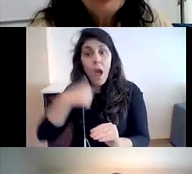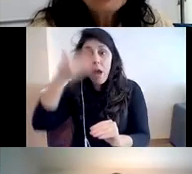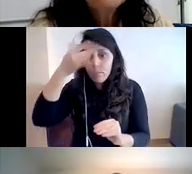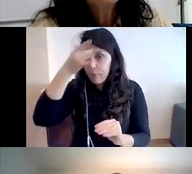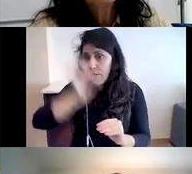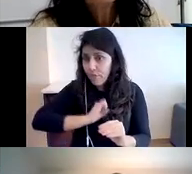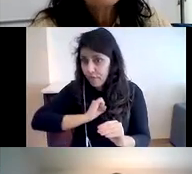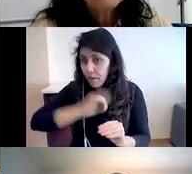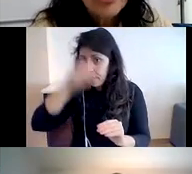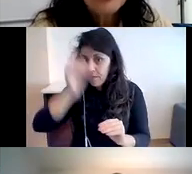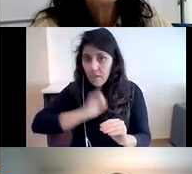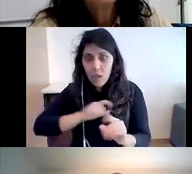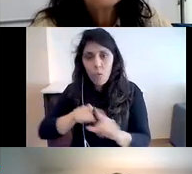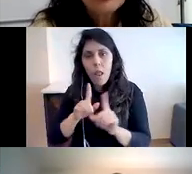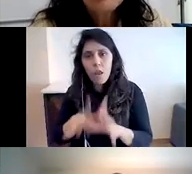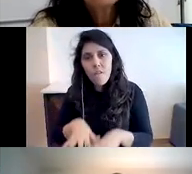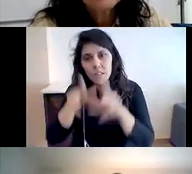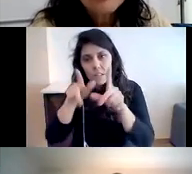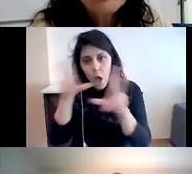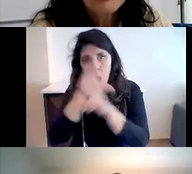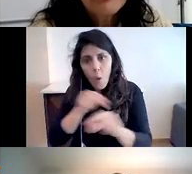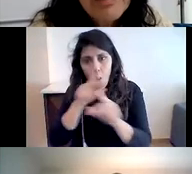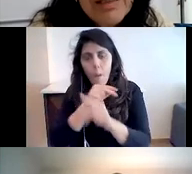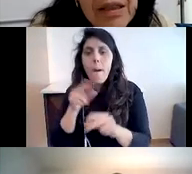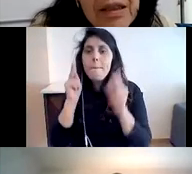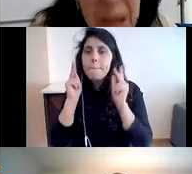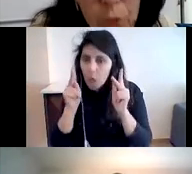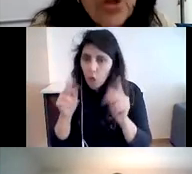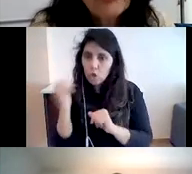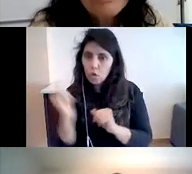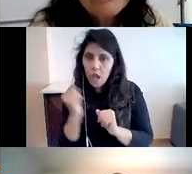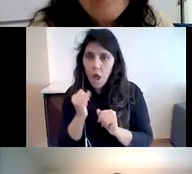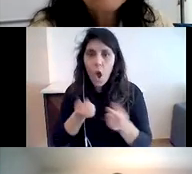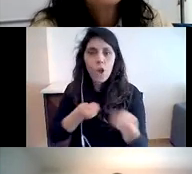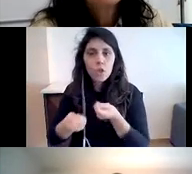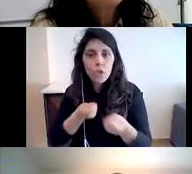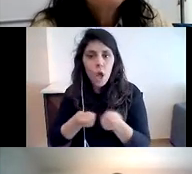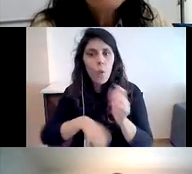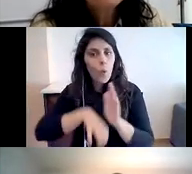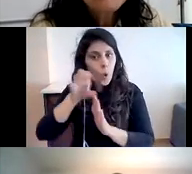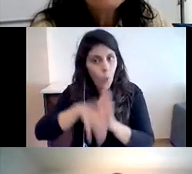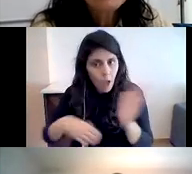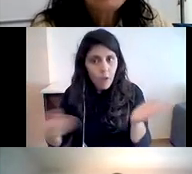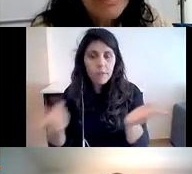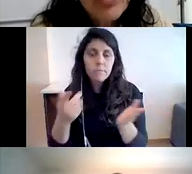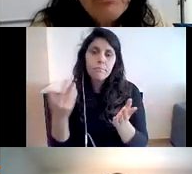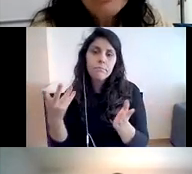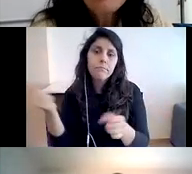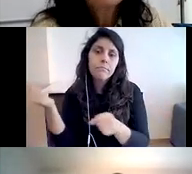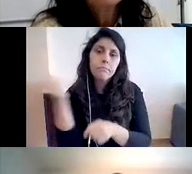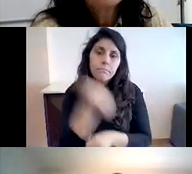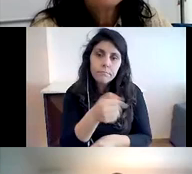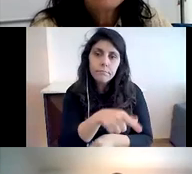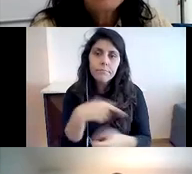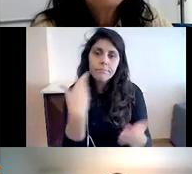entendimento, do ponto de vista da inovação pedagógica, institucional e organizacional e curricular, traz para o ensino secundário e para